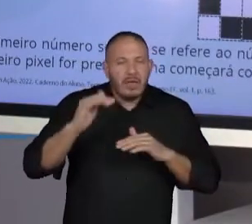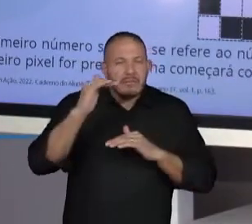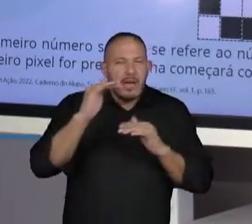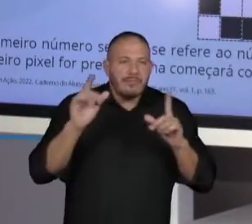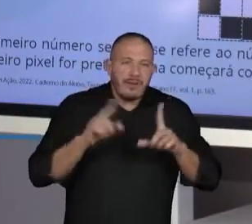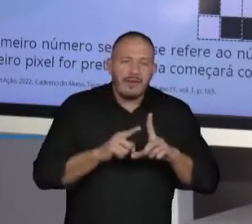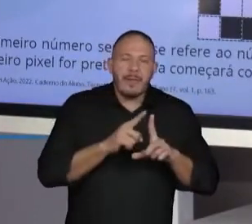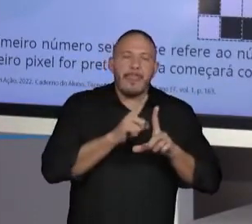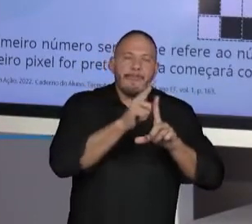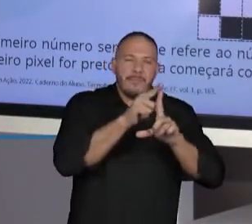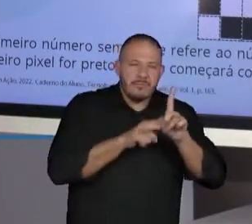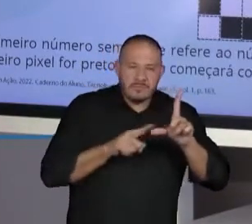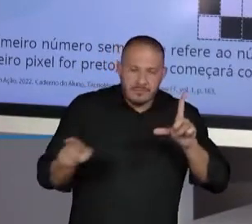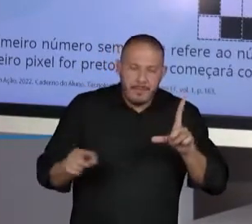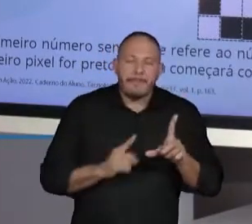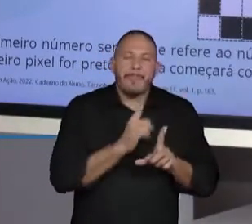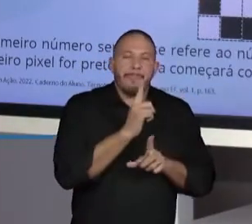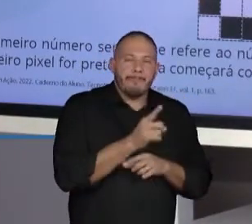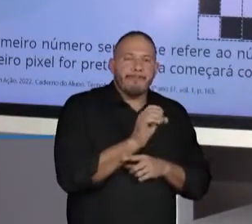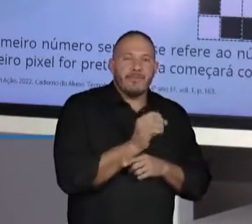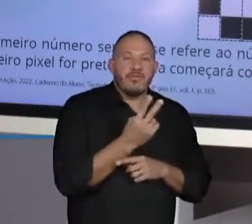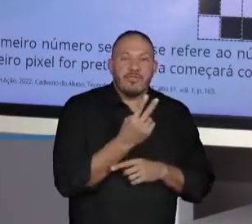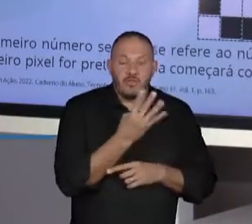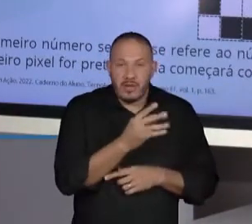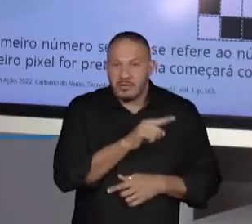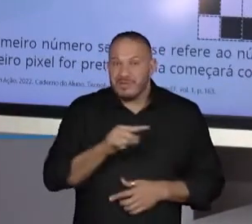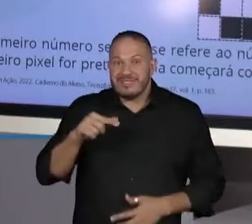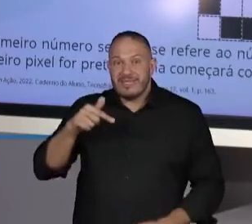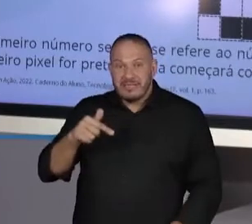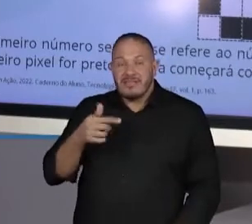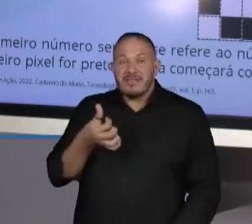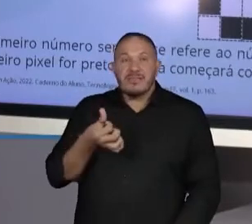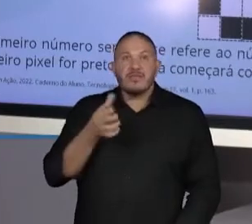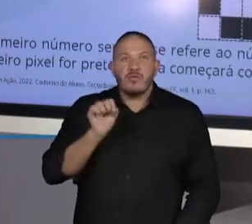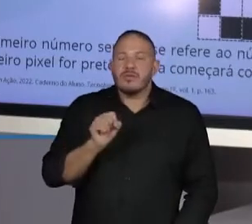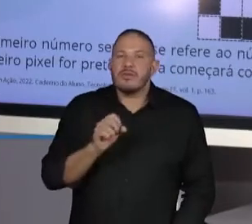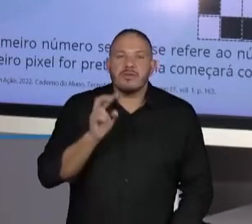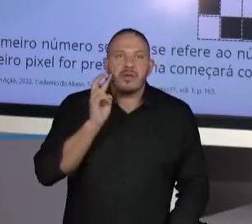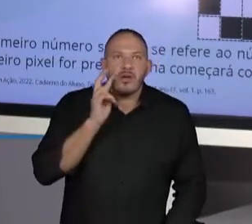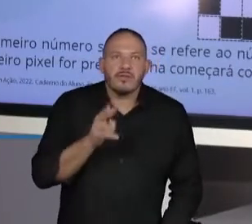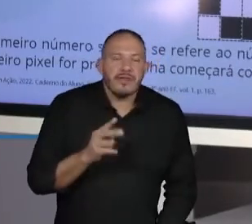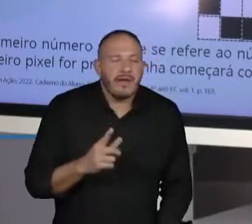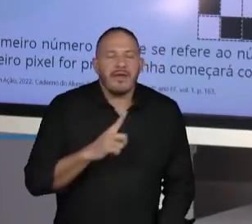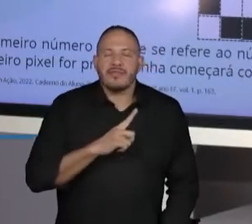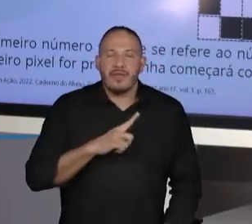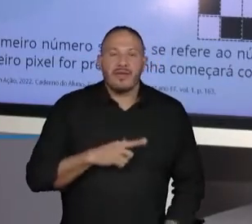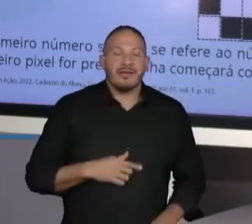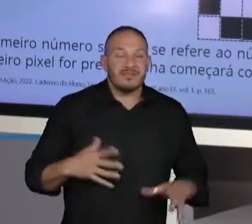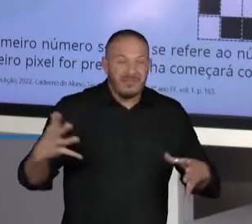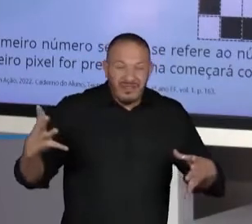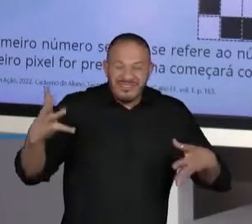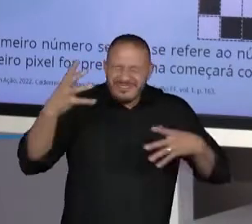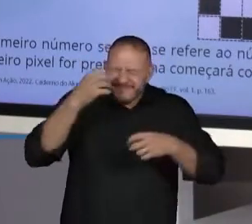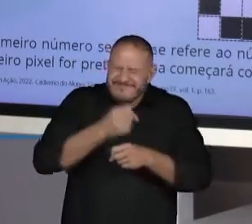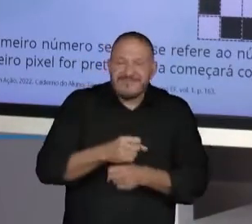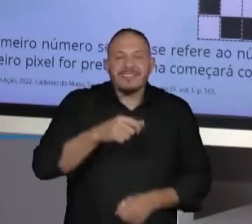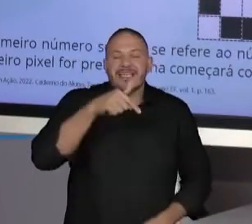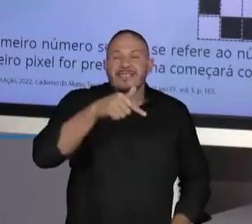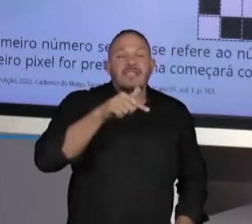de 1024 por 768, você vai conseguir ter aí